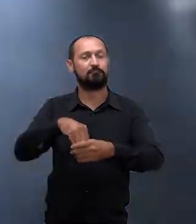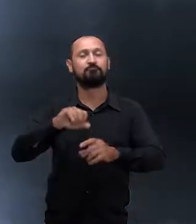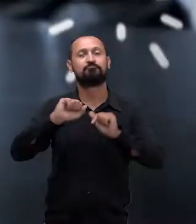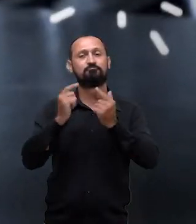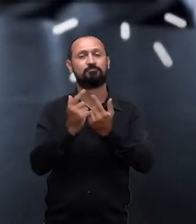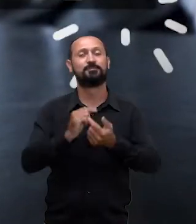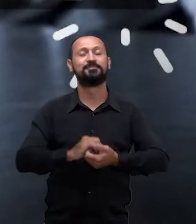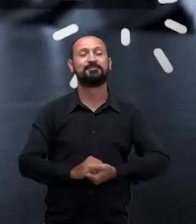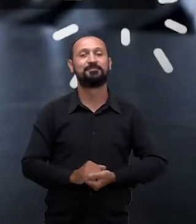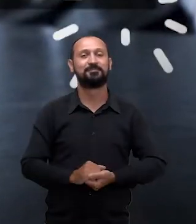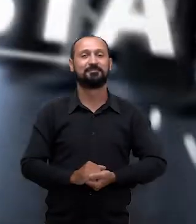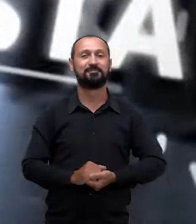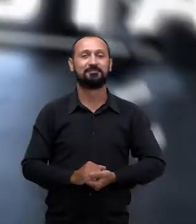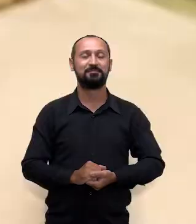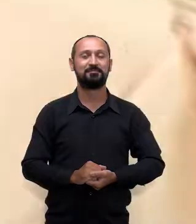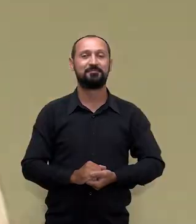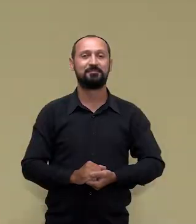Assembleia.